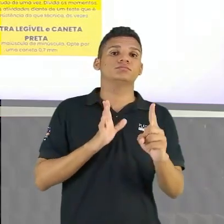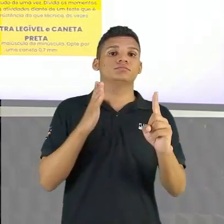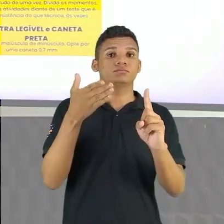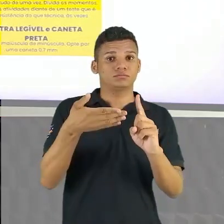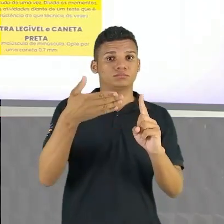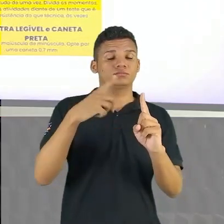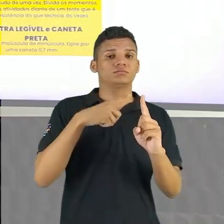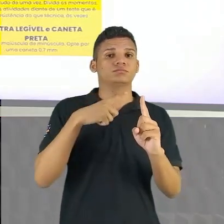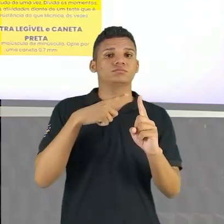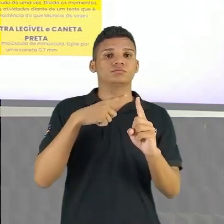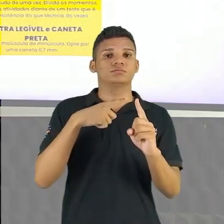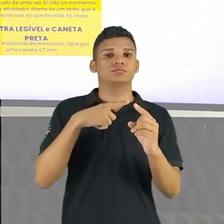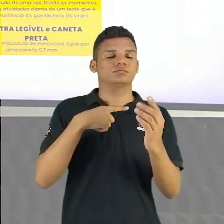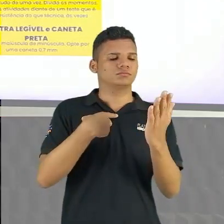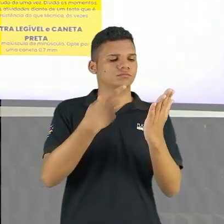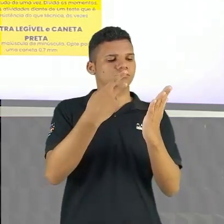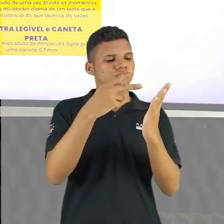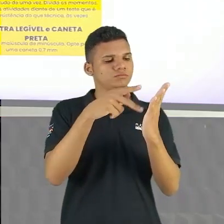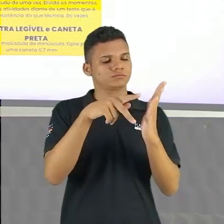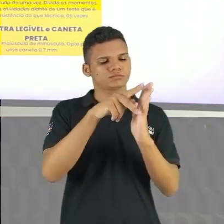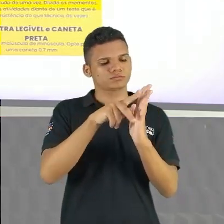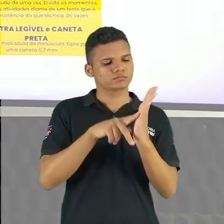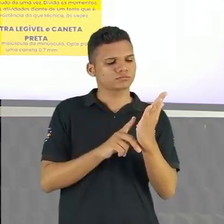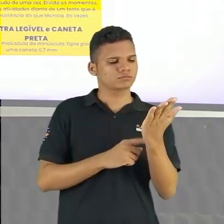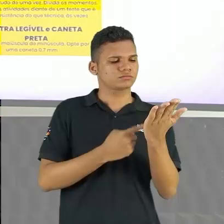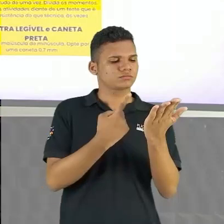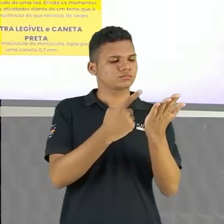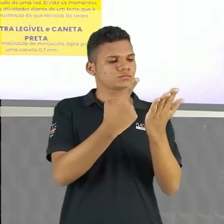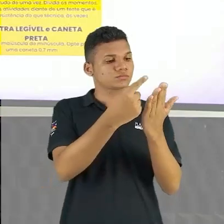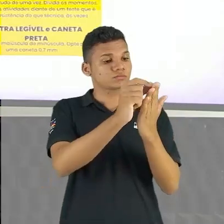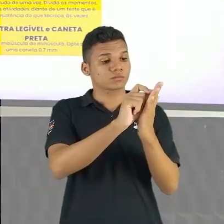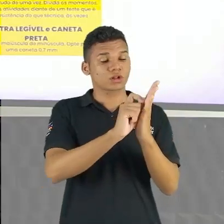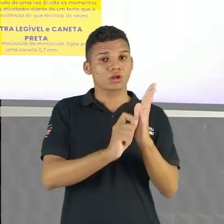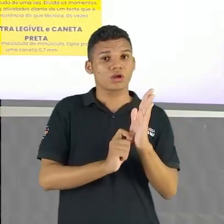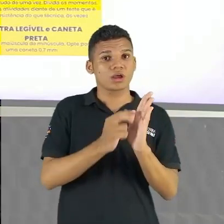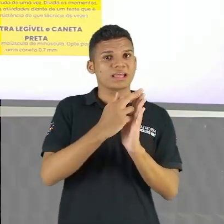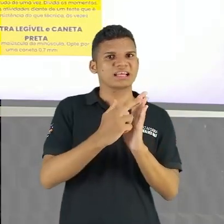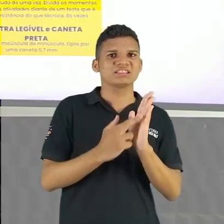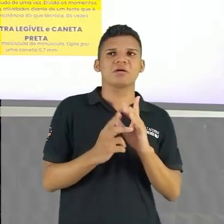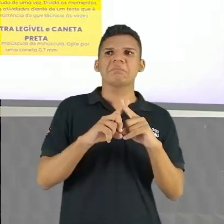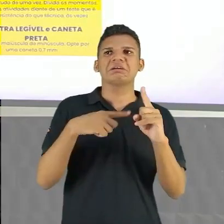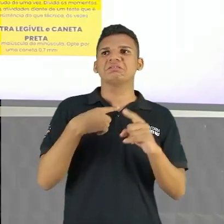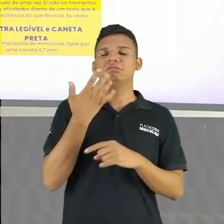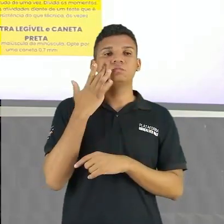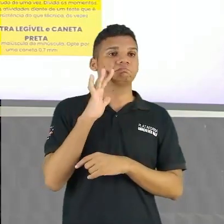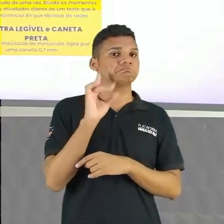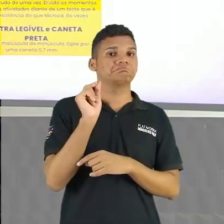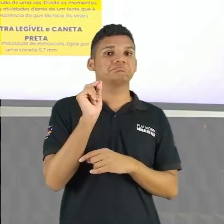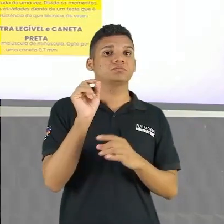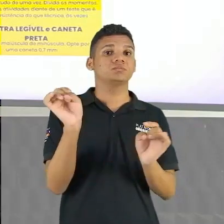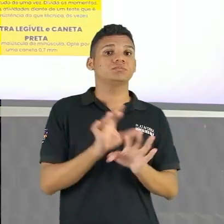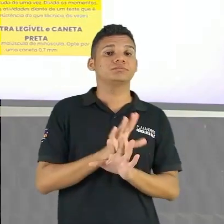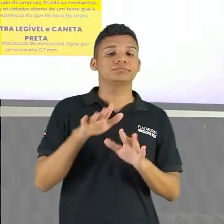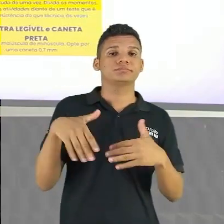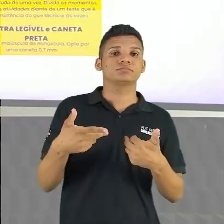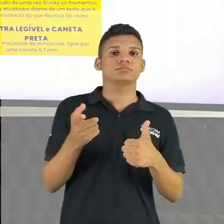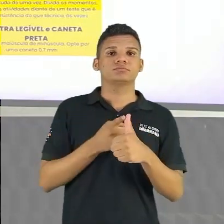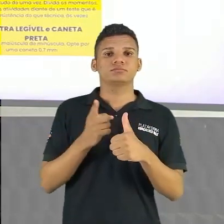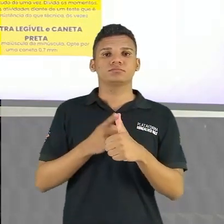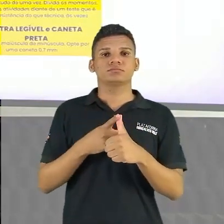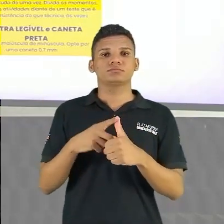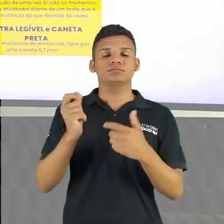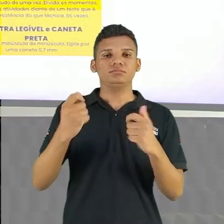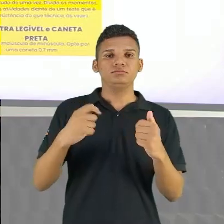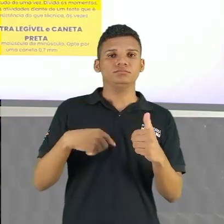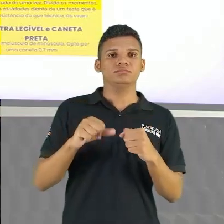planejamento não se escreve redações às cegas não se escreve redação sem saber aonde vai terminar a primeira coisa que você